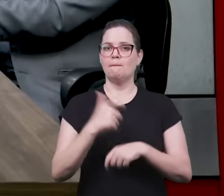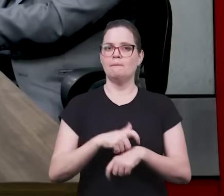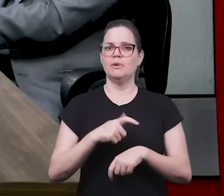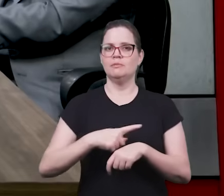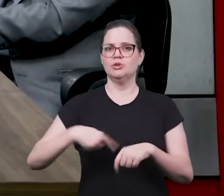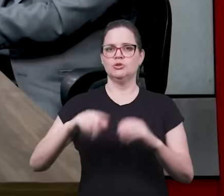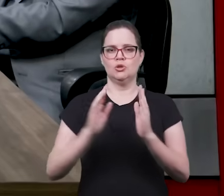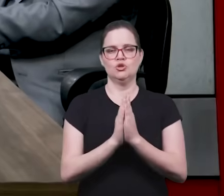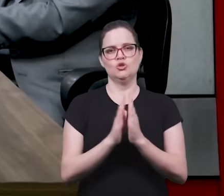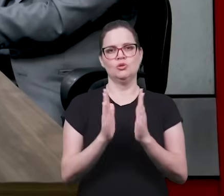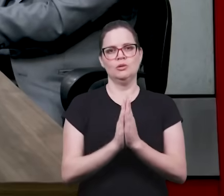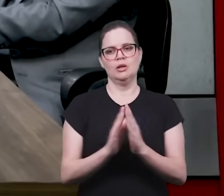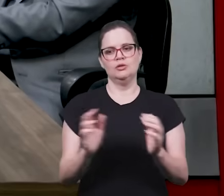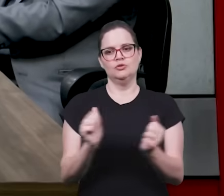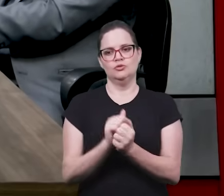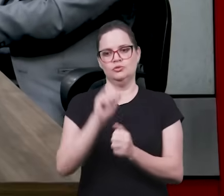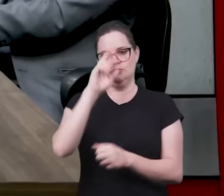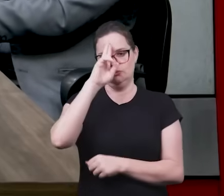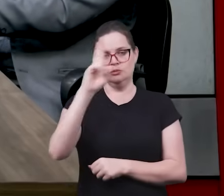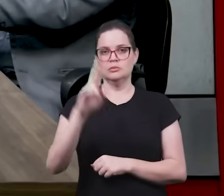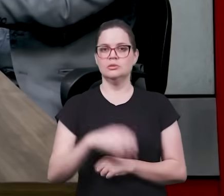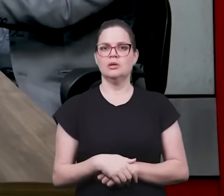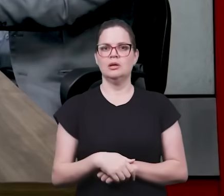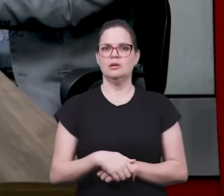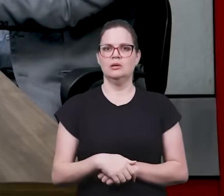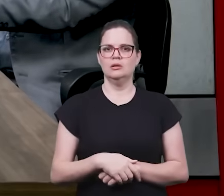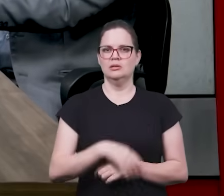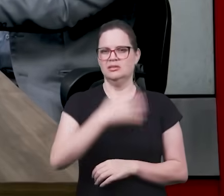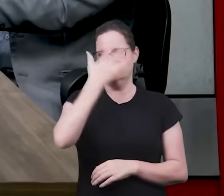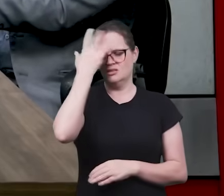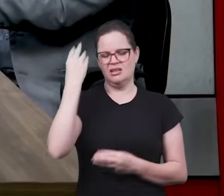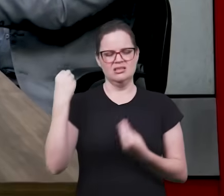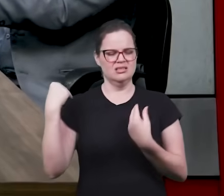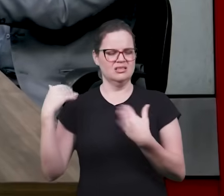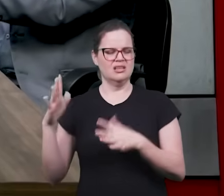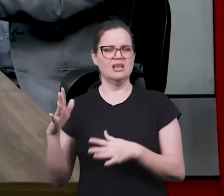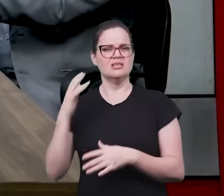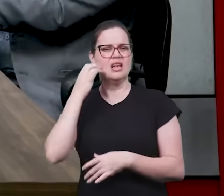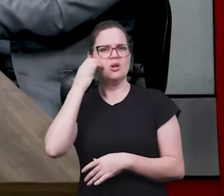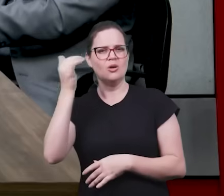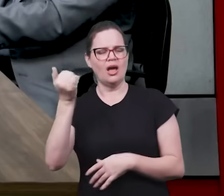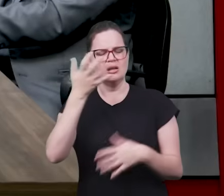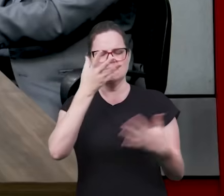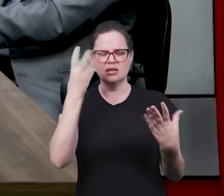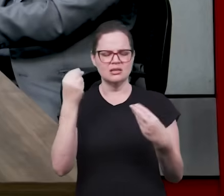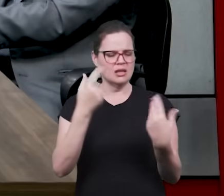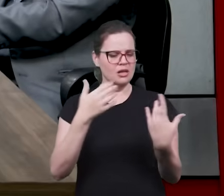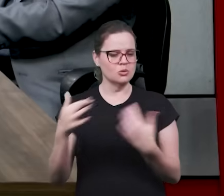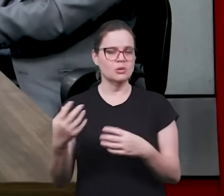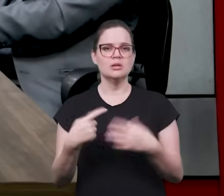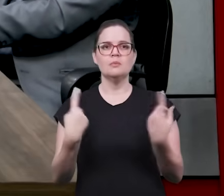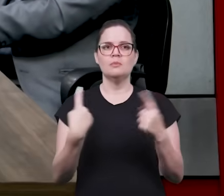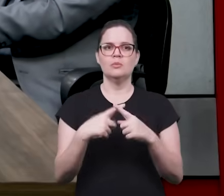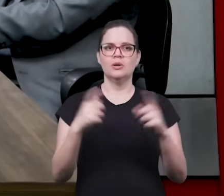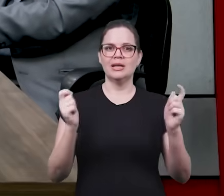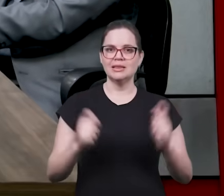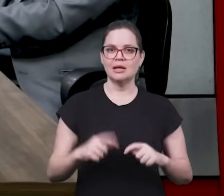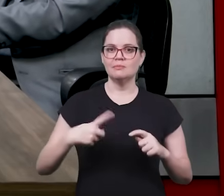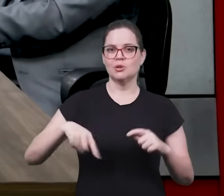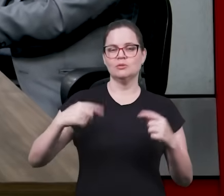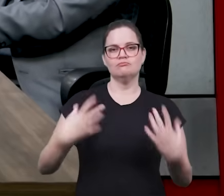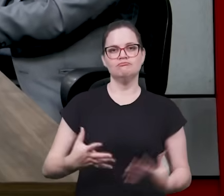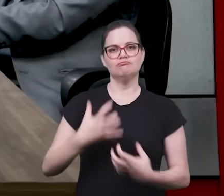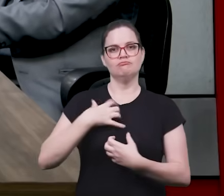esses momentos de oração com o Senhor, livres de tecnologia, para que ali possamos ouvir a voz do Senhor. Exatamente,